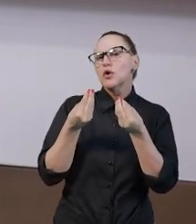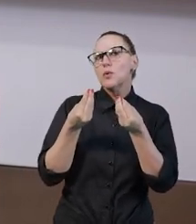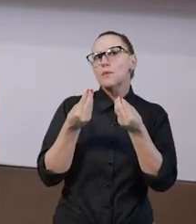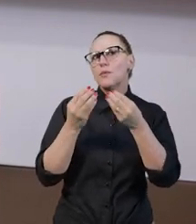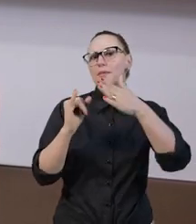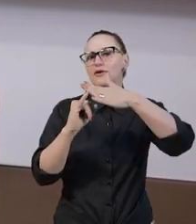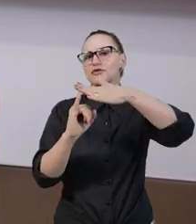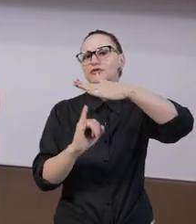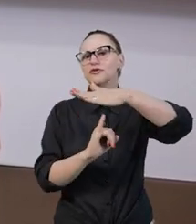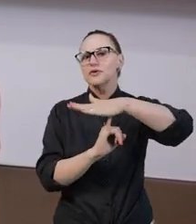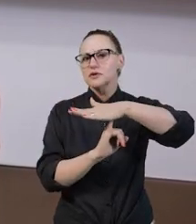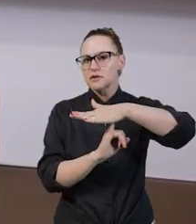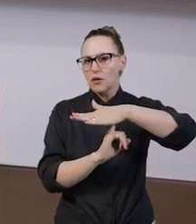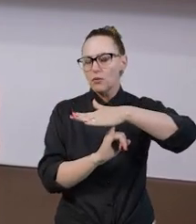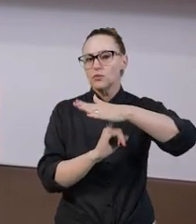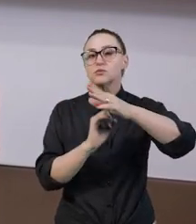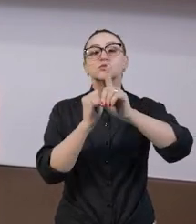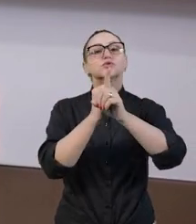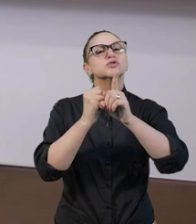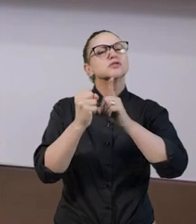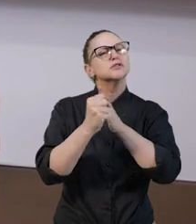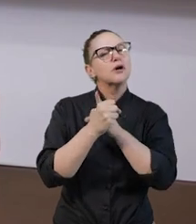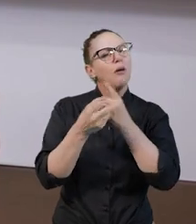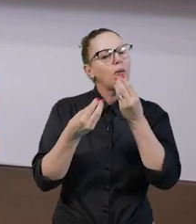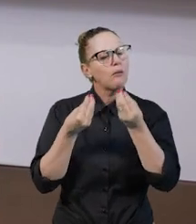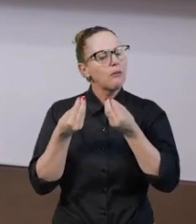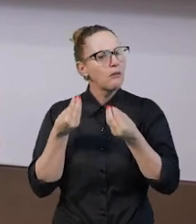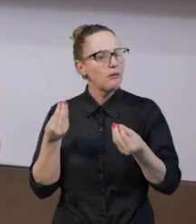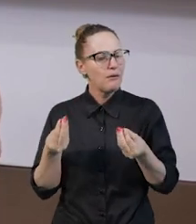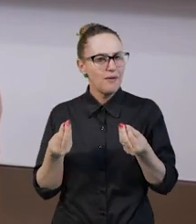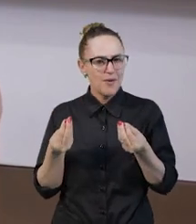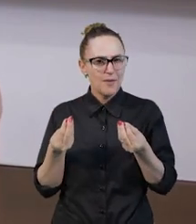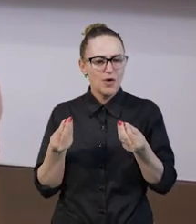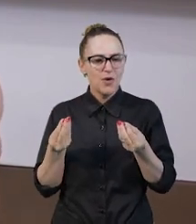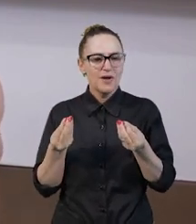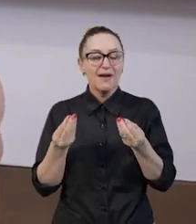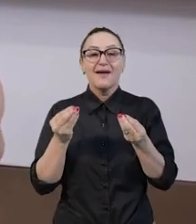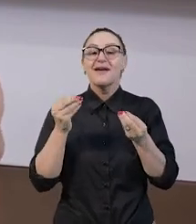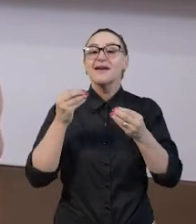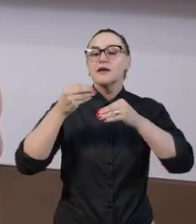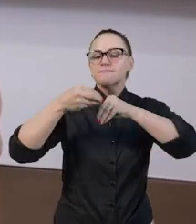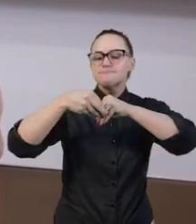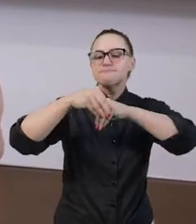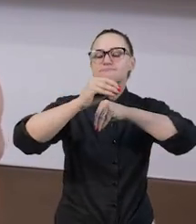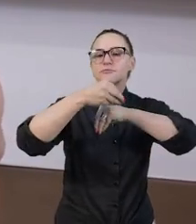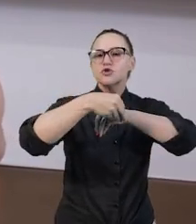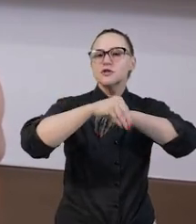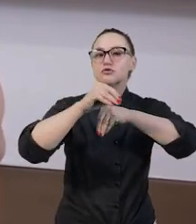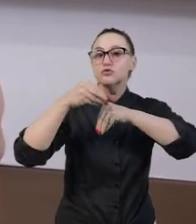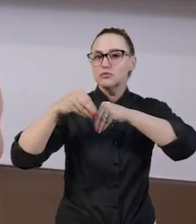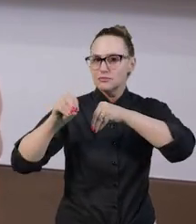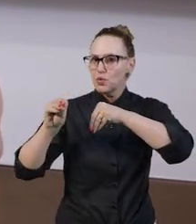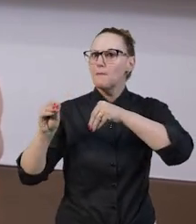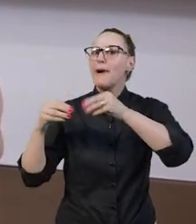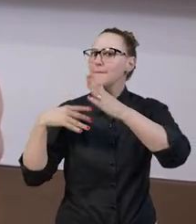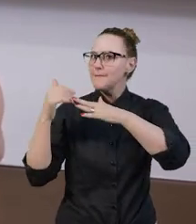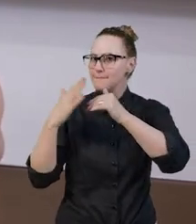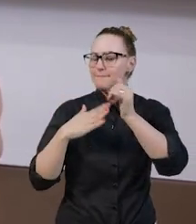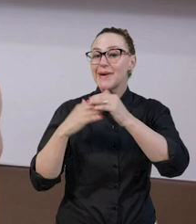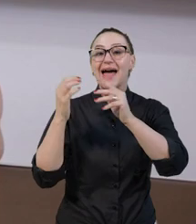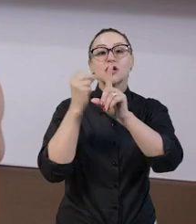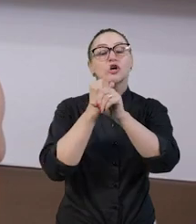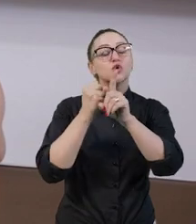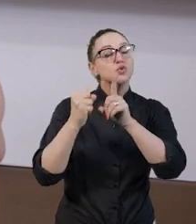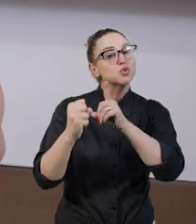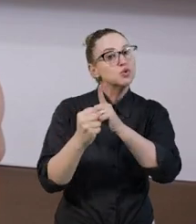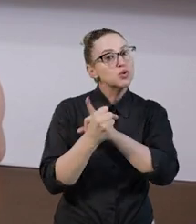enquanto uma instituição social e que obviamente distribui em si uma prática social contribuindo